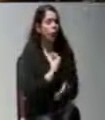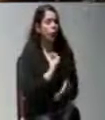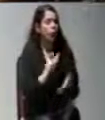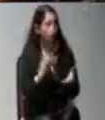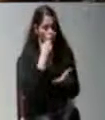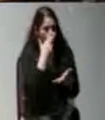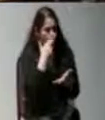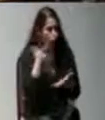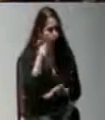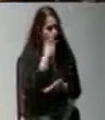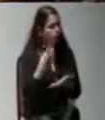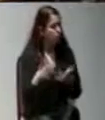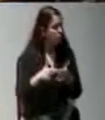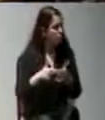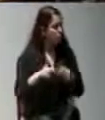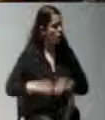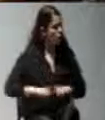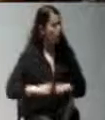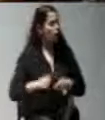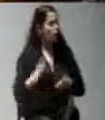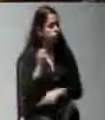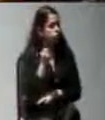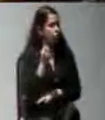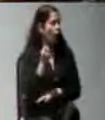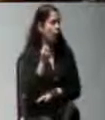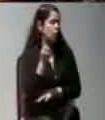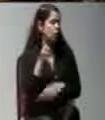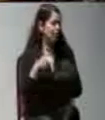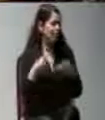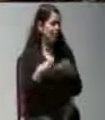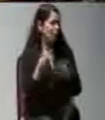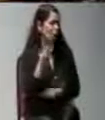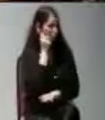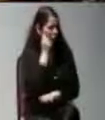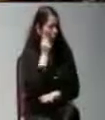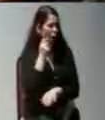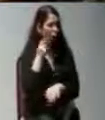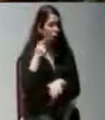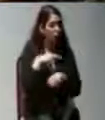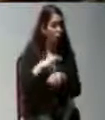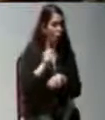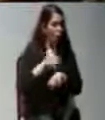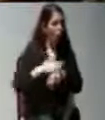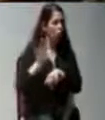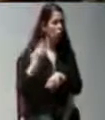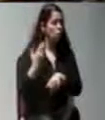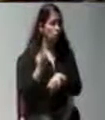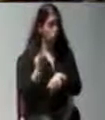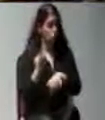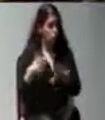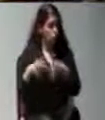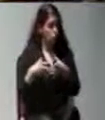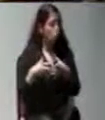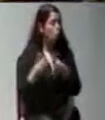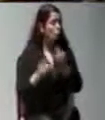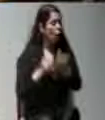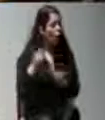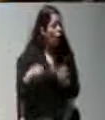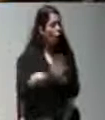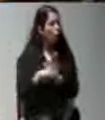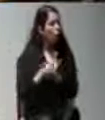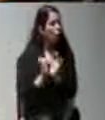no país até os dias atuais. Em um segundo grupo, os não vivos, está as